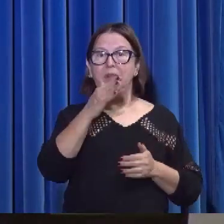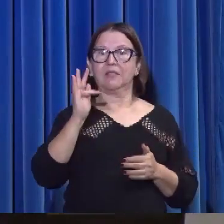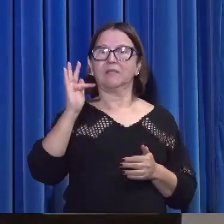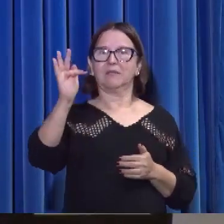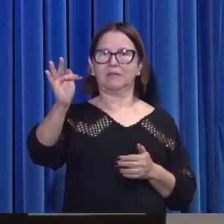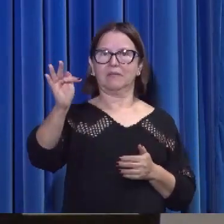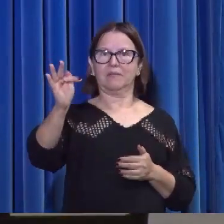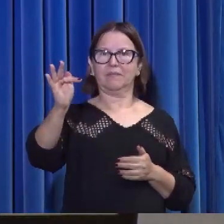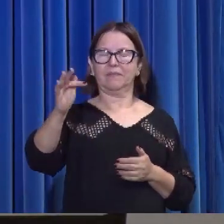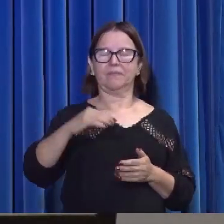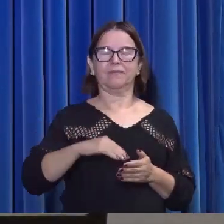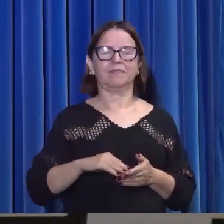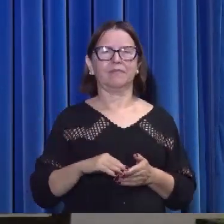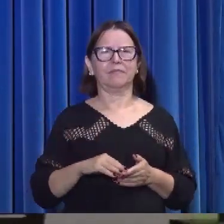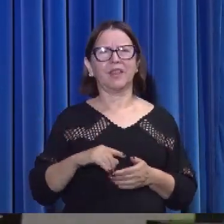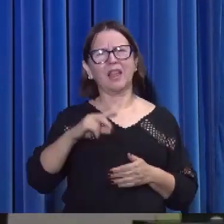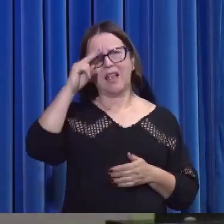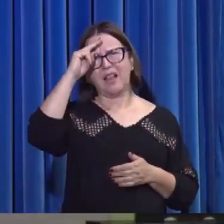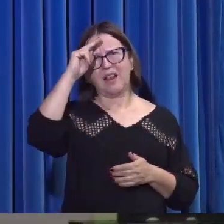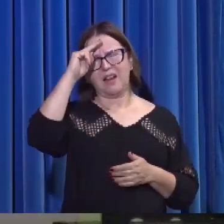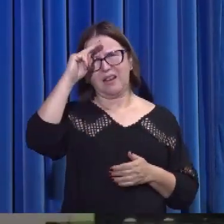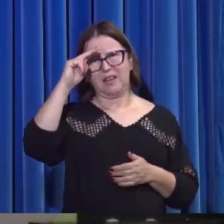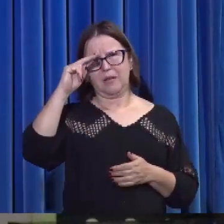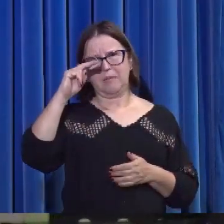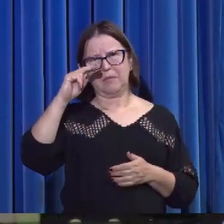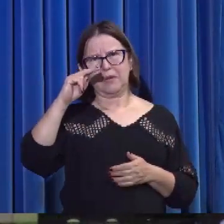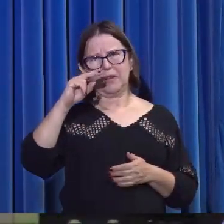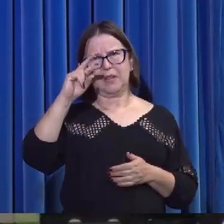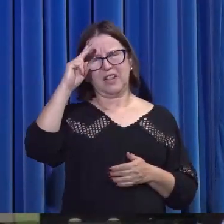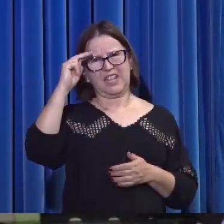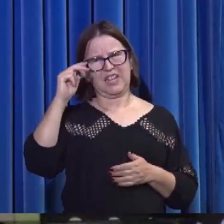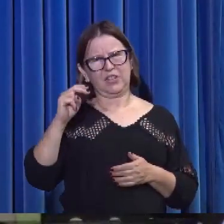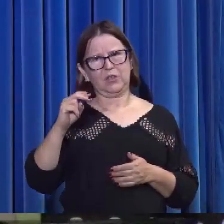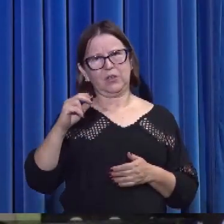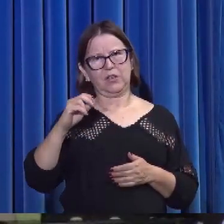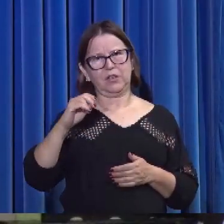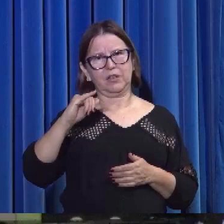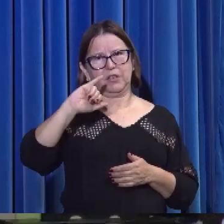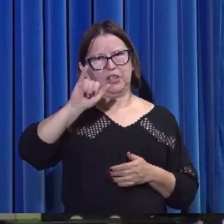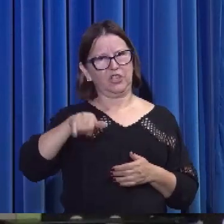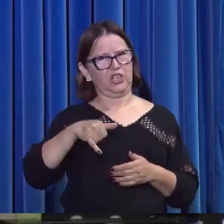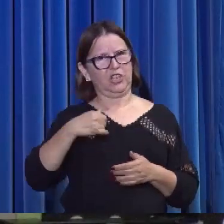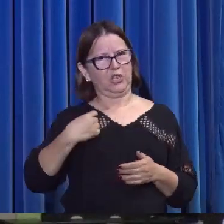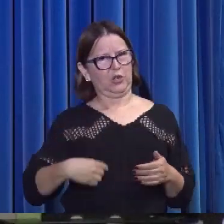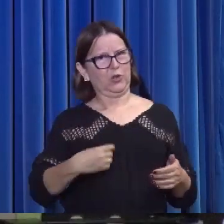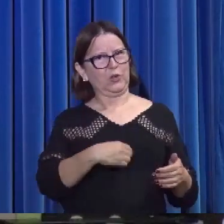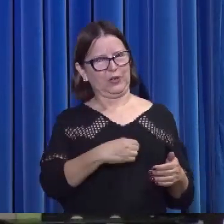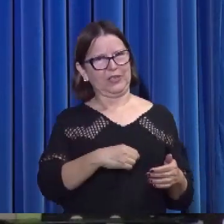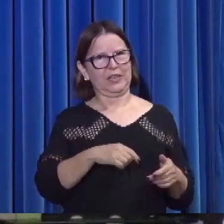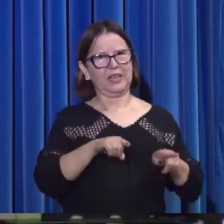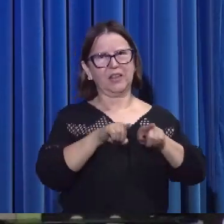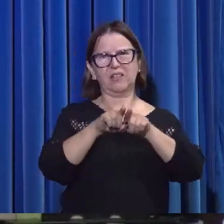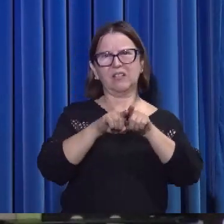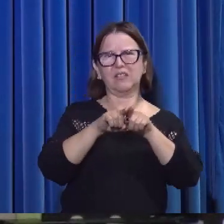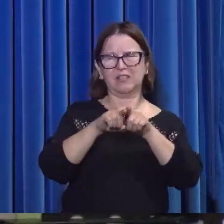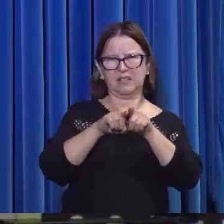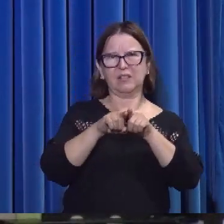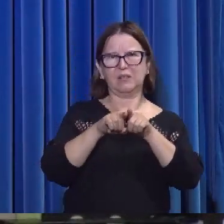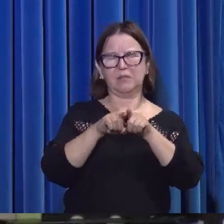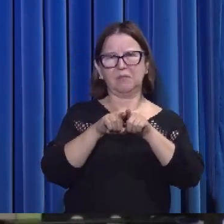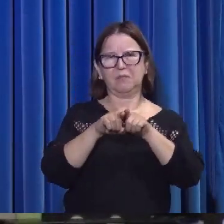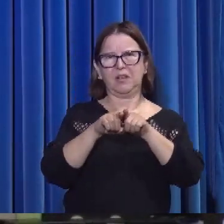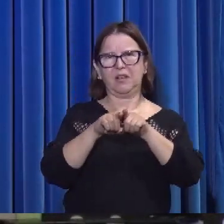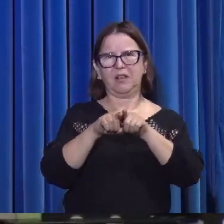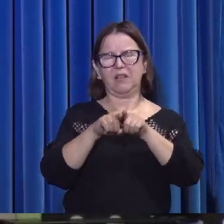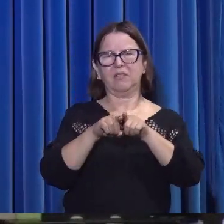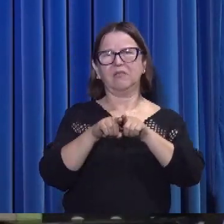Lembra dos irmãos de José? O que José disse para ele? Para eles? Vós atentaste o